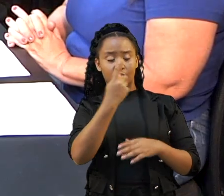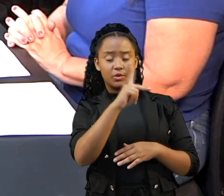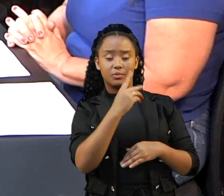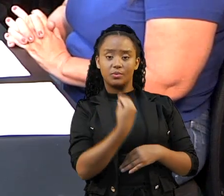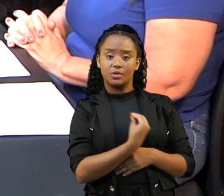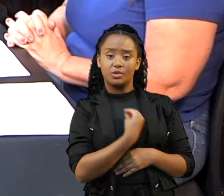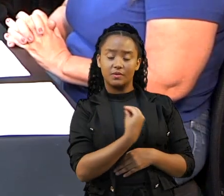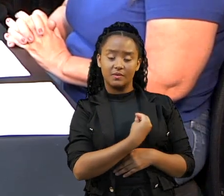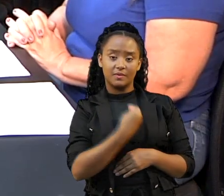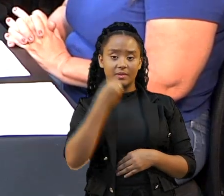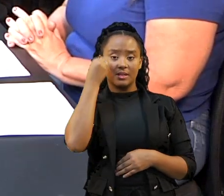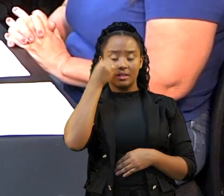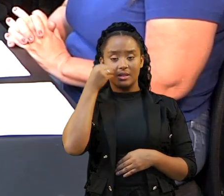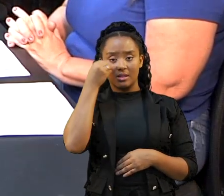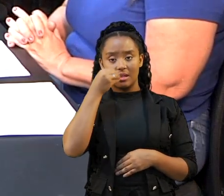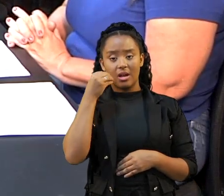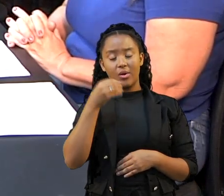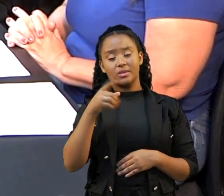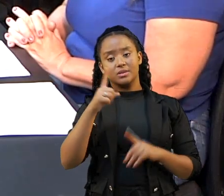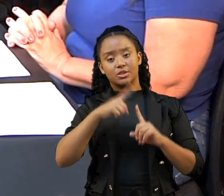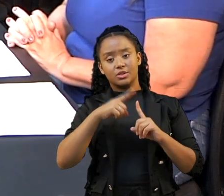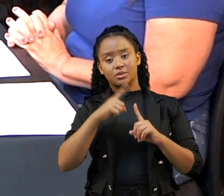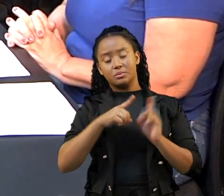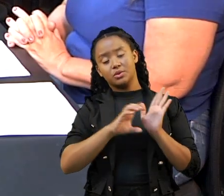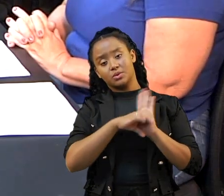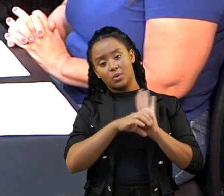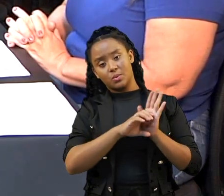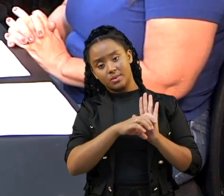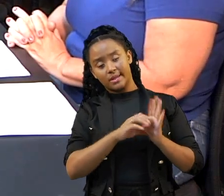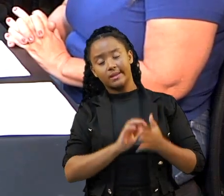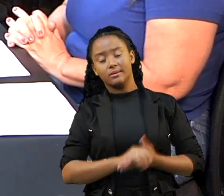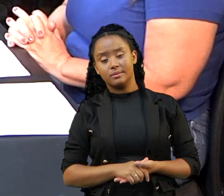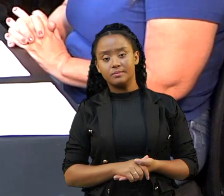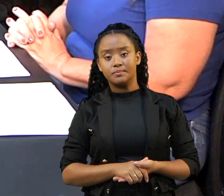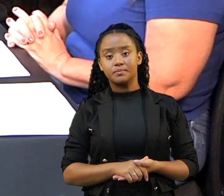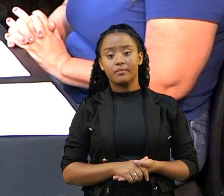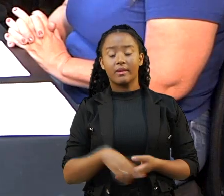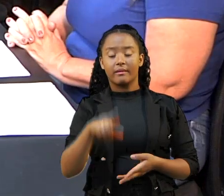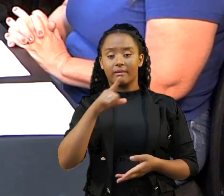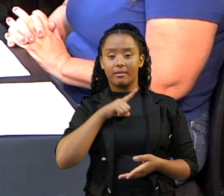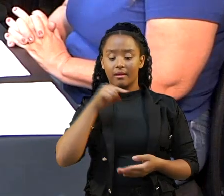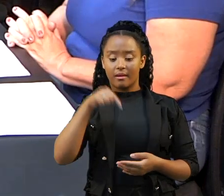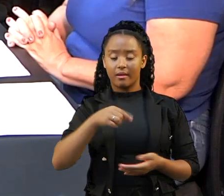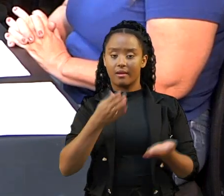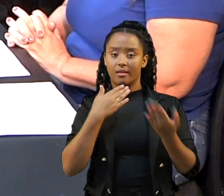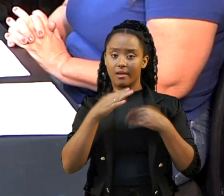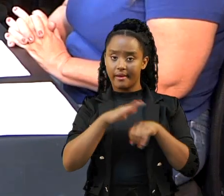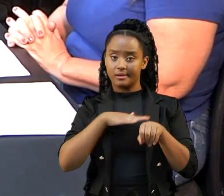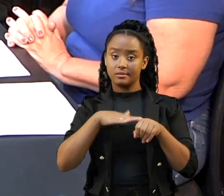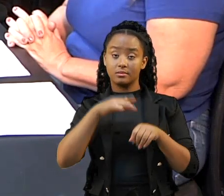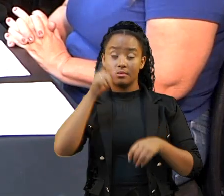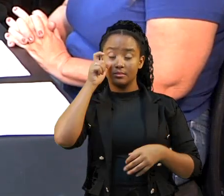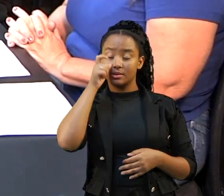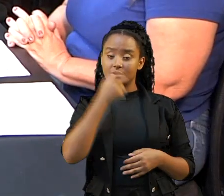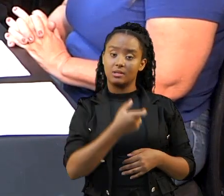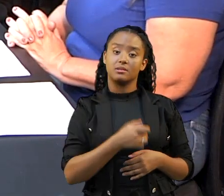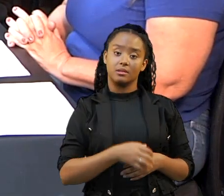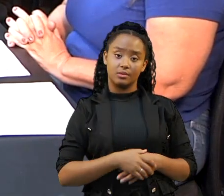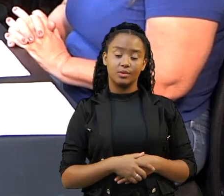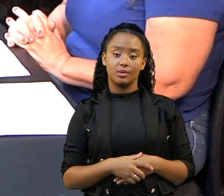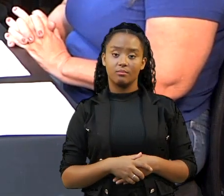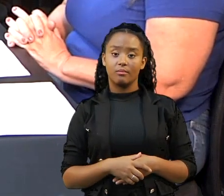tipo de vivência, esse tipo de conceito que você traz aqui para essa conversa. Muito interessante.